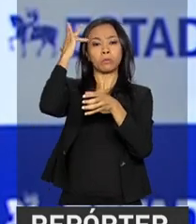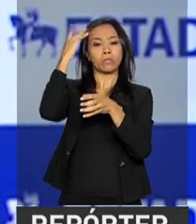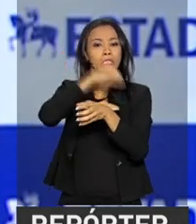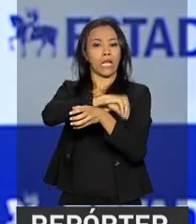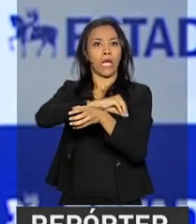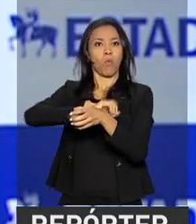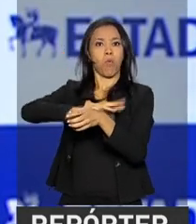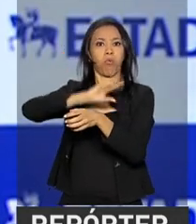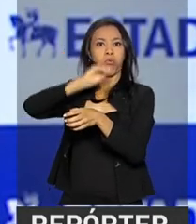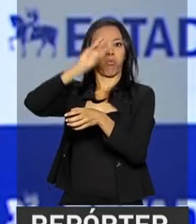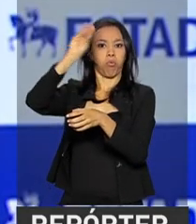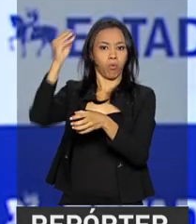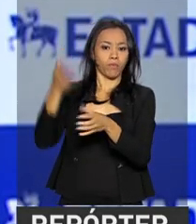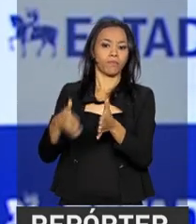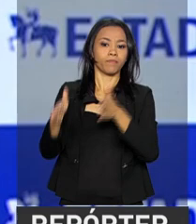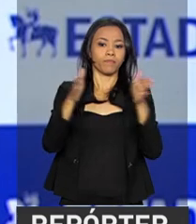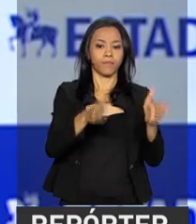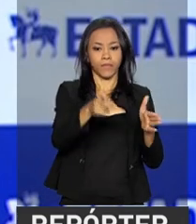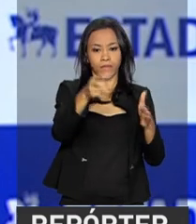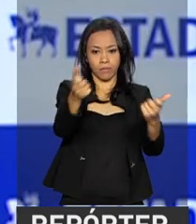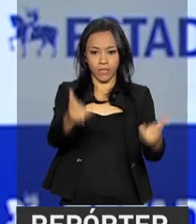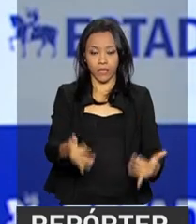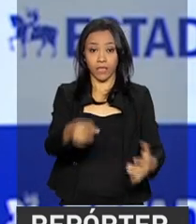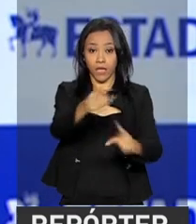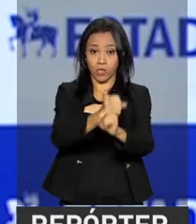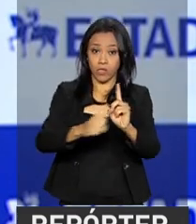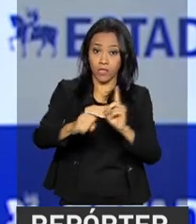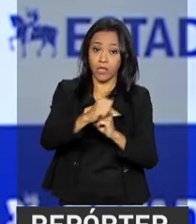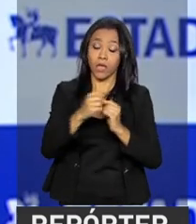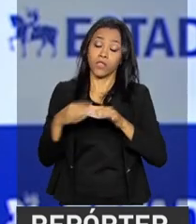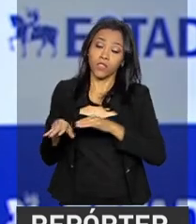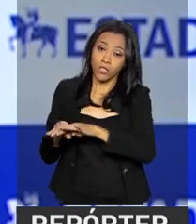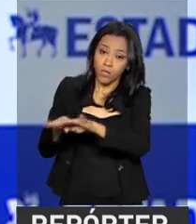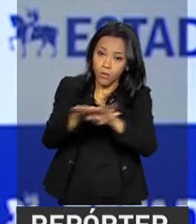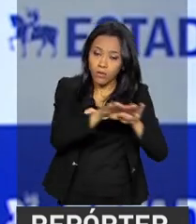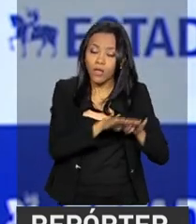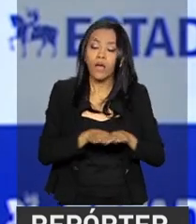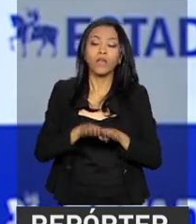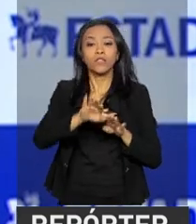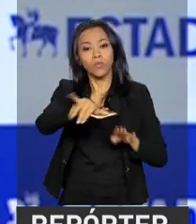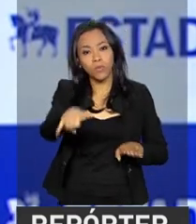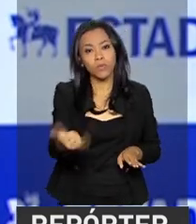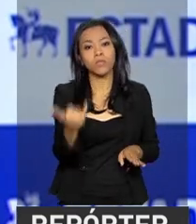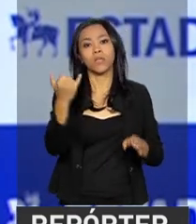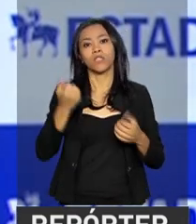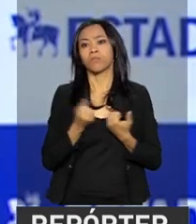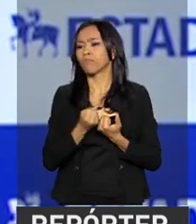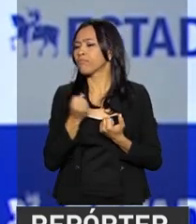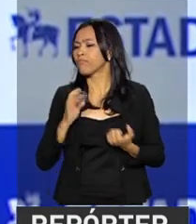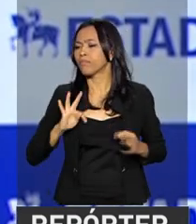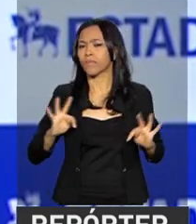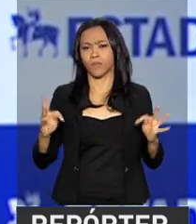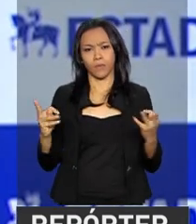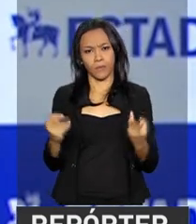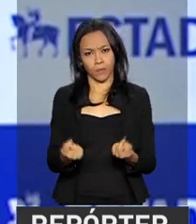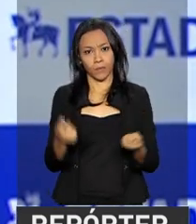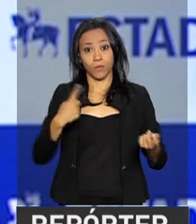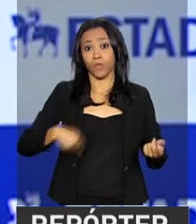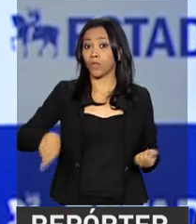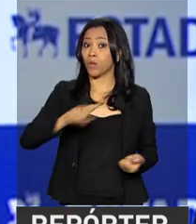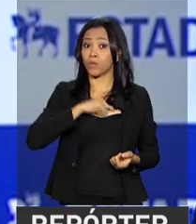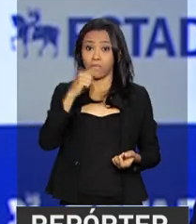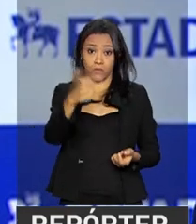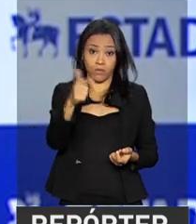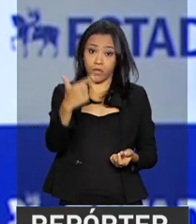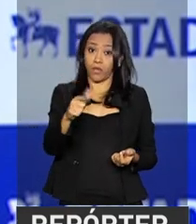igualdade e que a igualdade garanta igualdade de oportunidades a todos e que não tenhamos que conviver